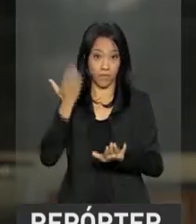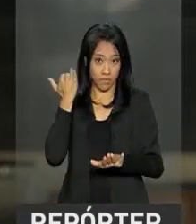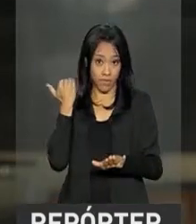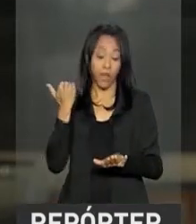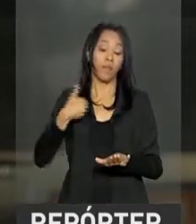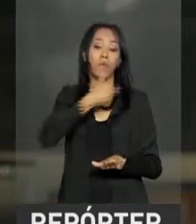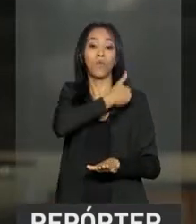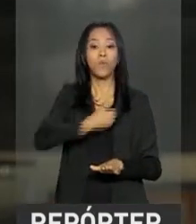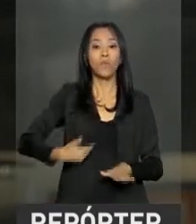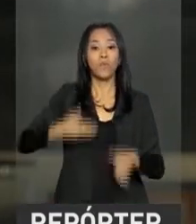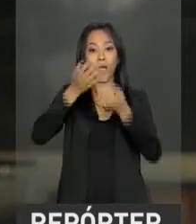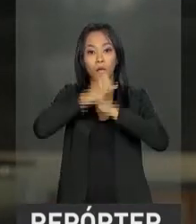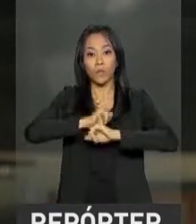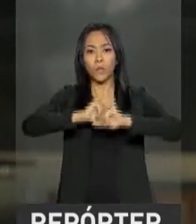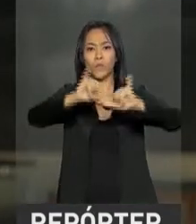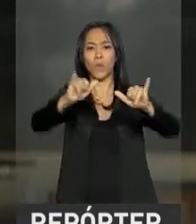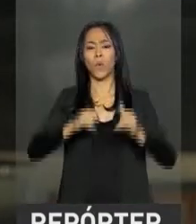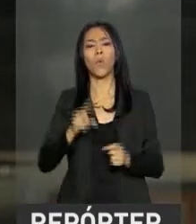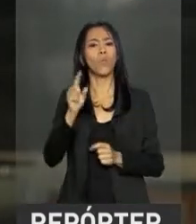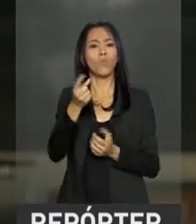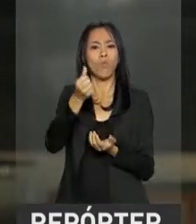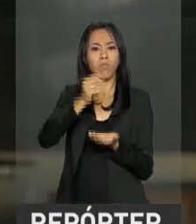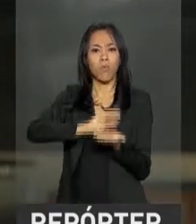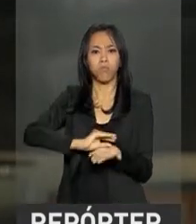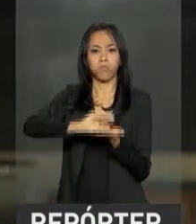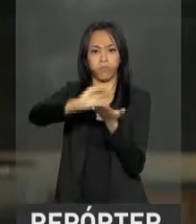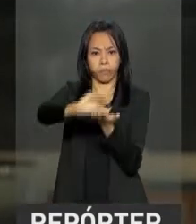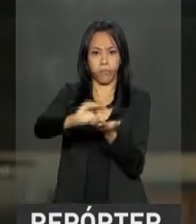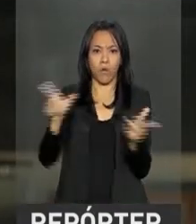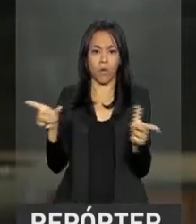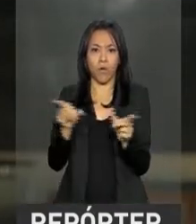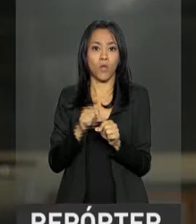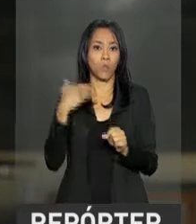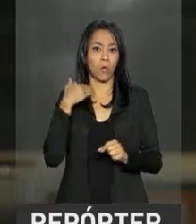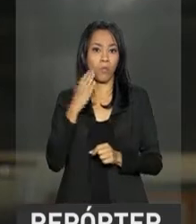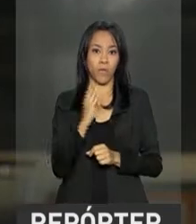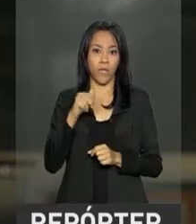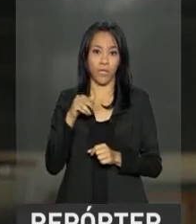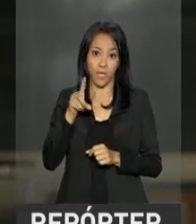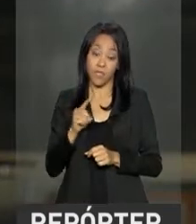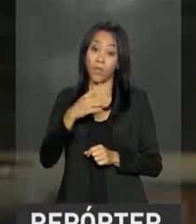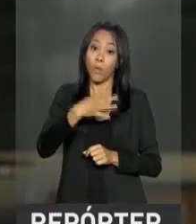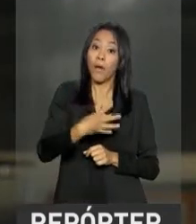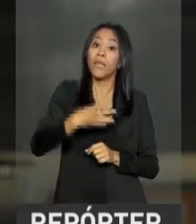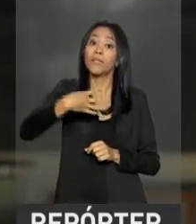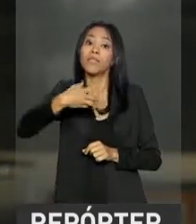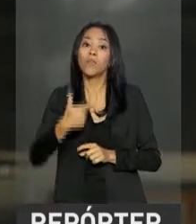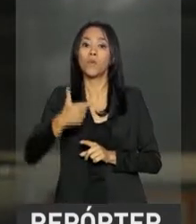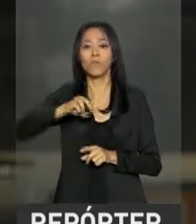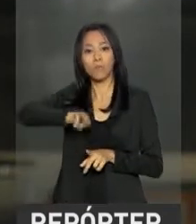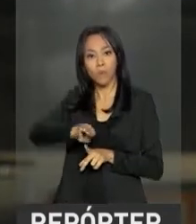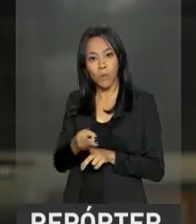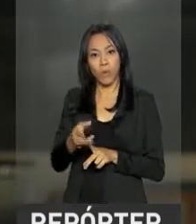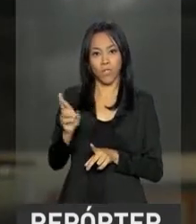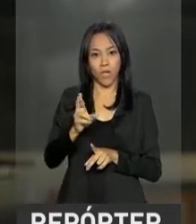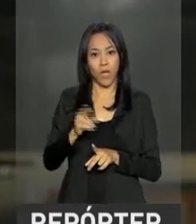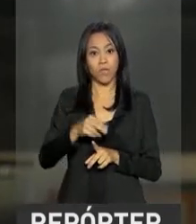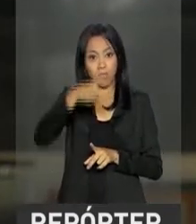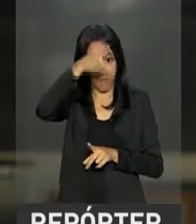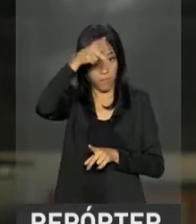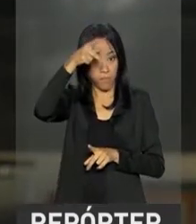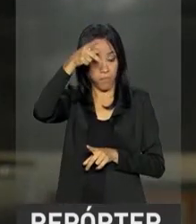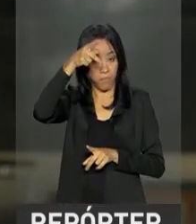governo anunciou uma linha de financiamento do BNDES no valor de 42 milhões de reais para os